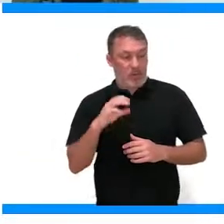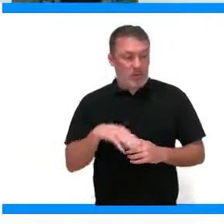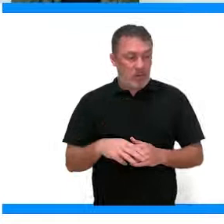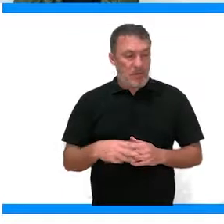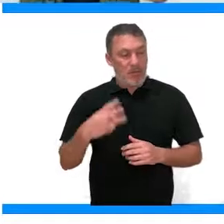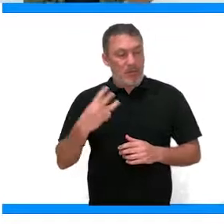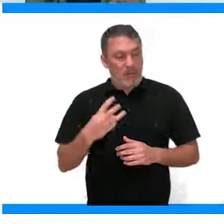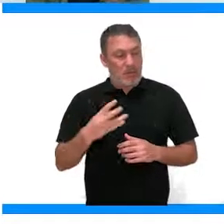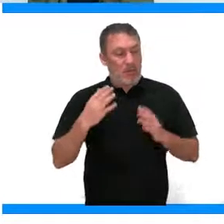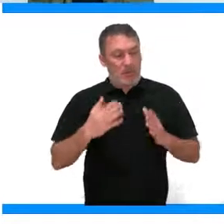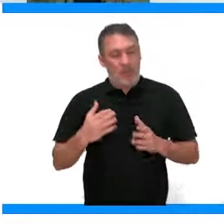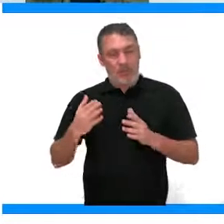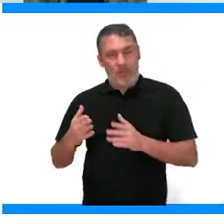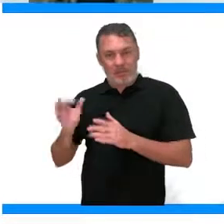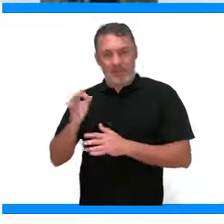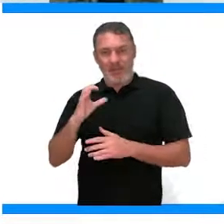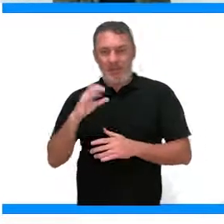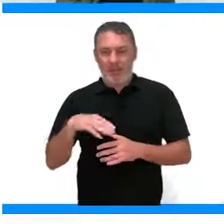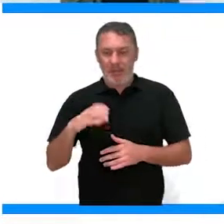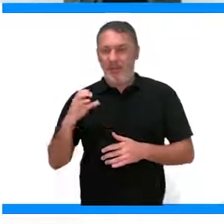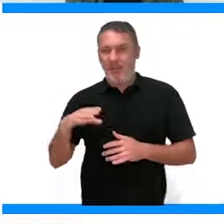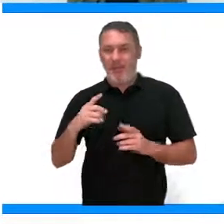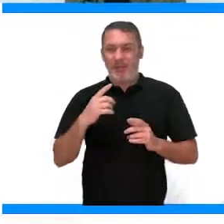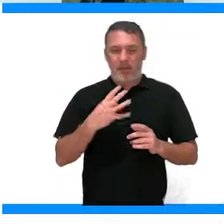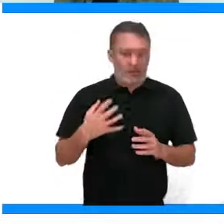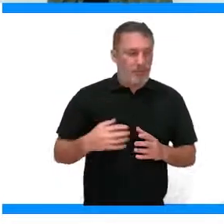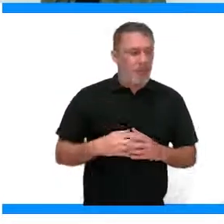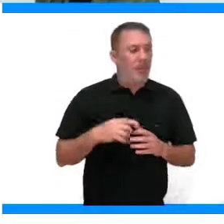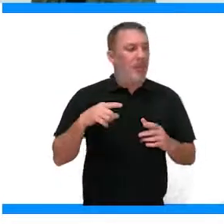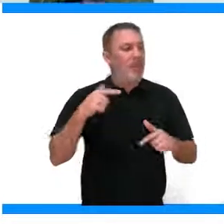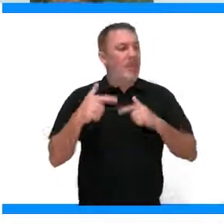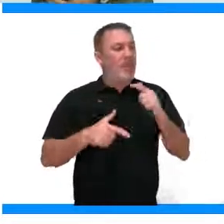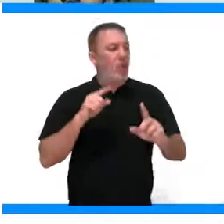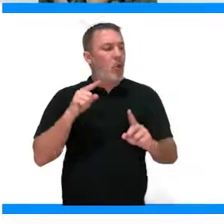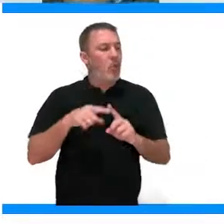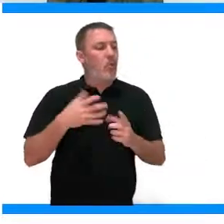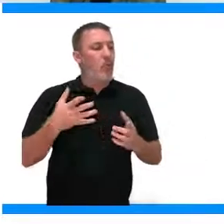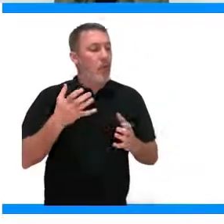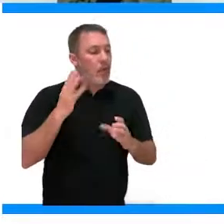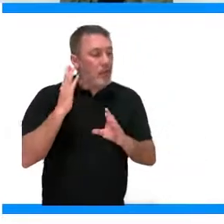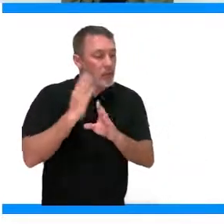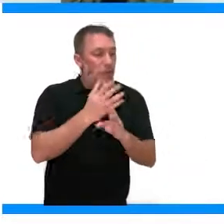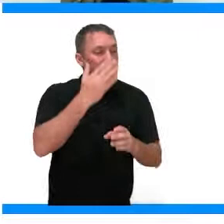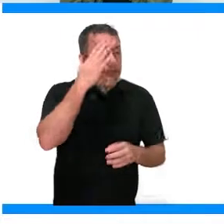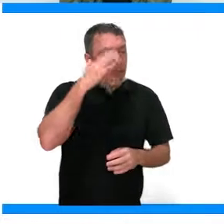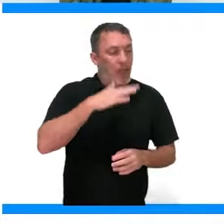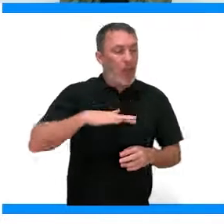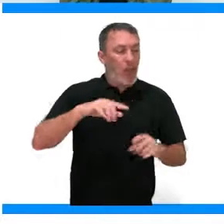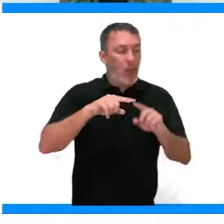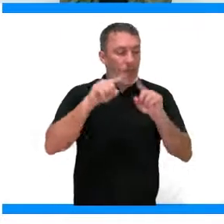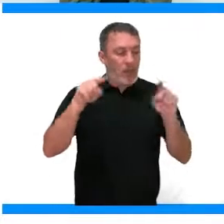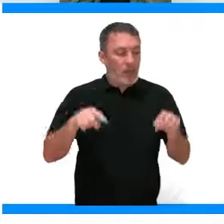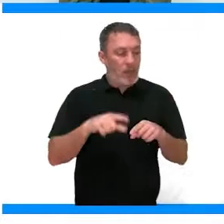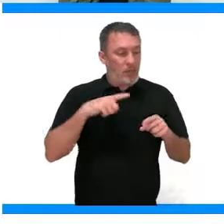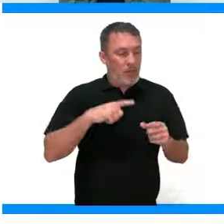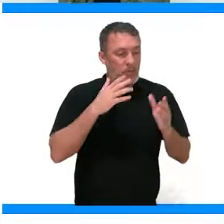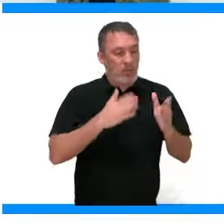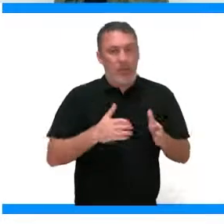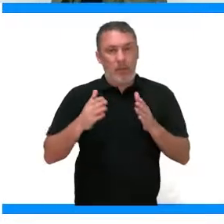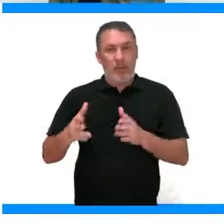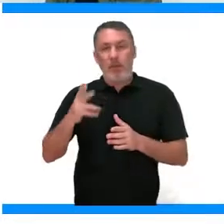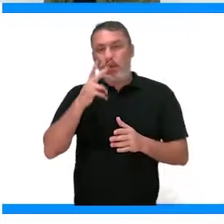terceiro 3, o quarto 4, assim sucessivamente. O objetivo do trabalho é identificar em quanto a área de cada quadrado